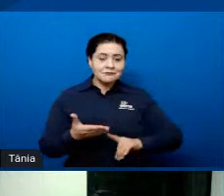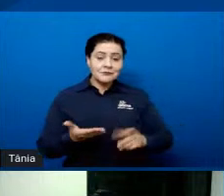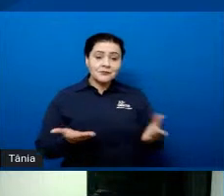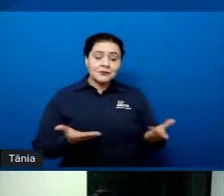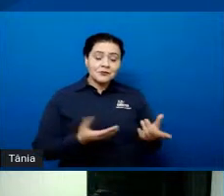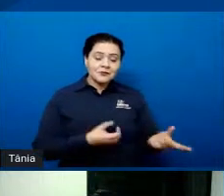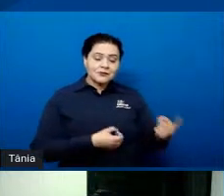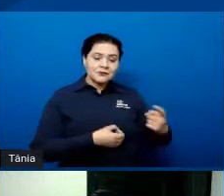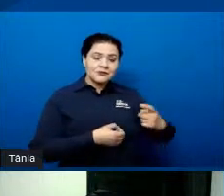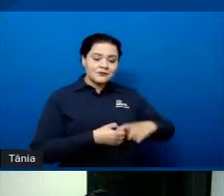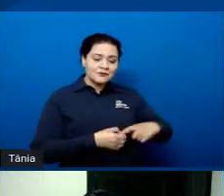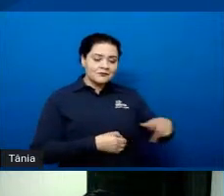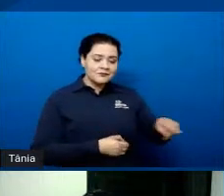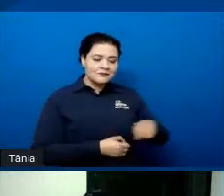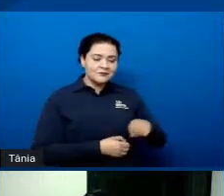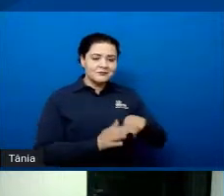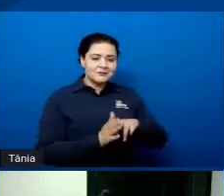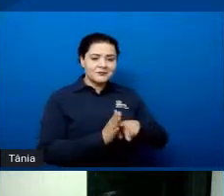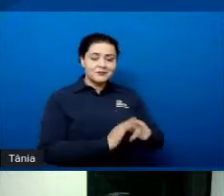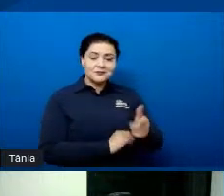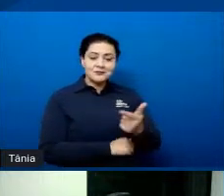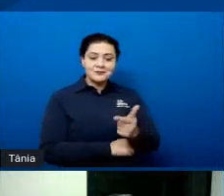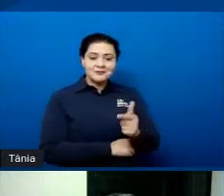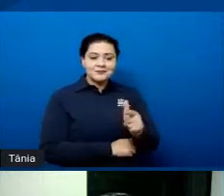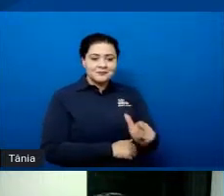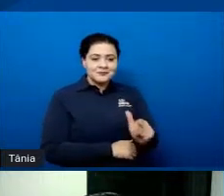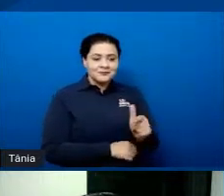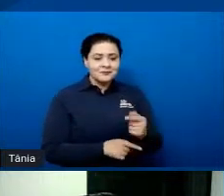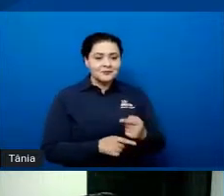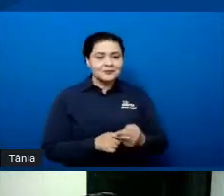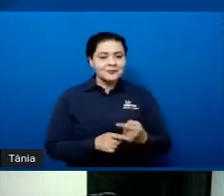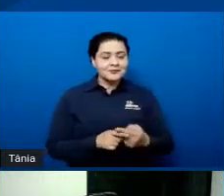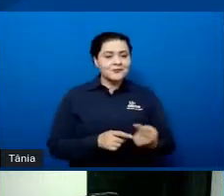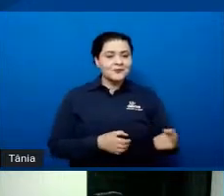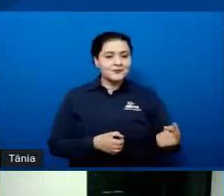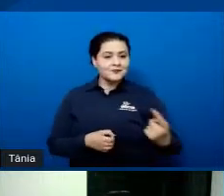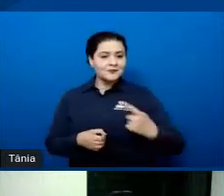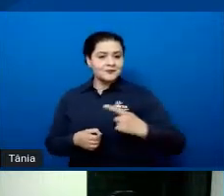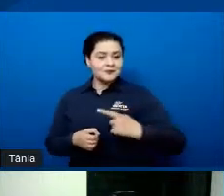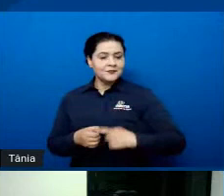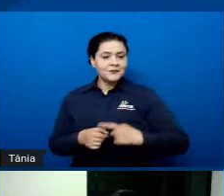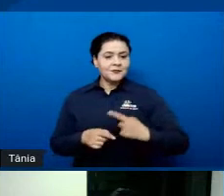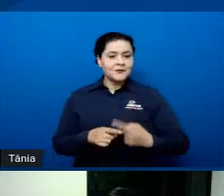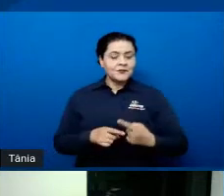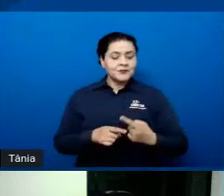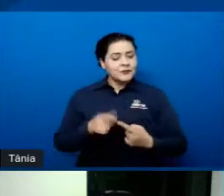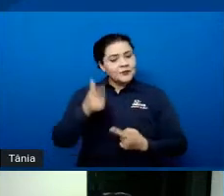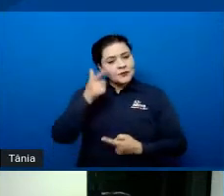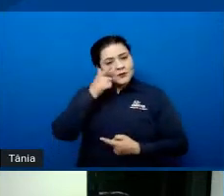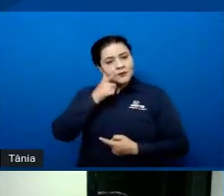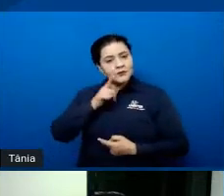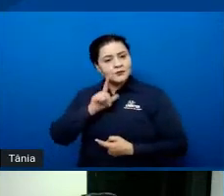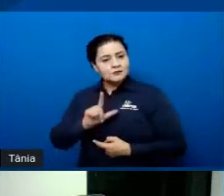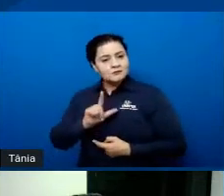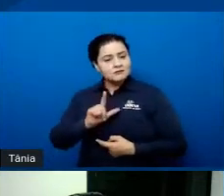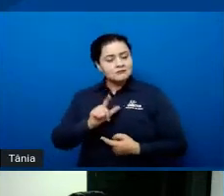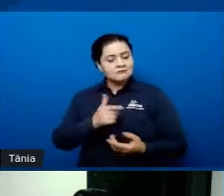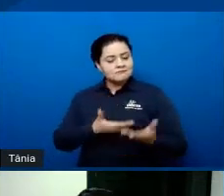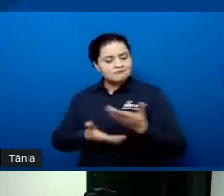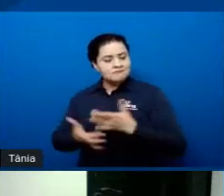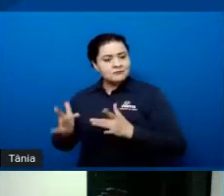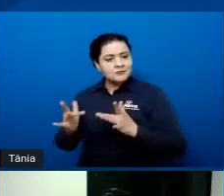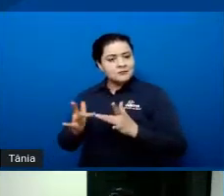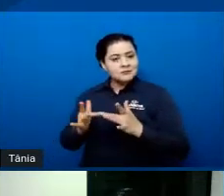professor de biologia de novo, entendeu? Ele vai voltar para ele, para que ele consiga saber se